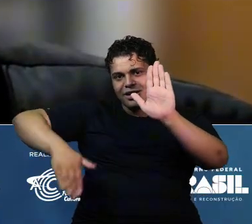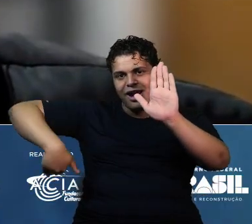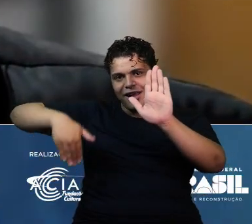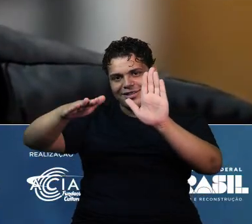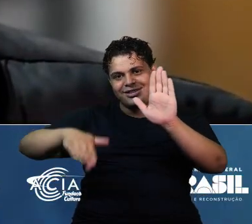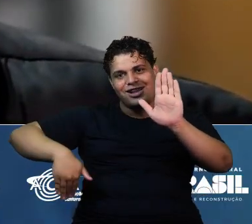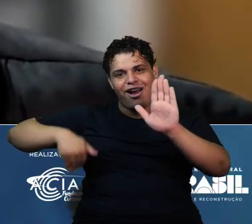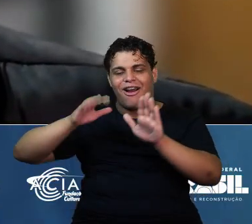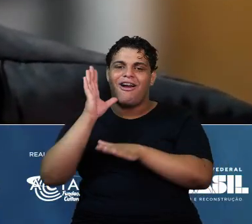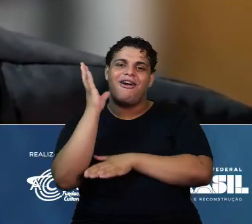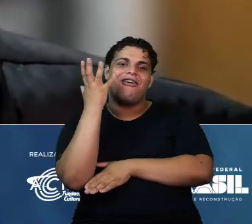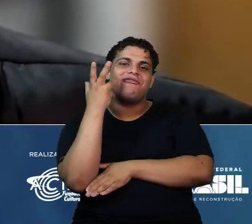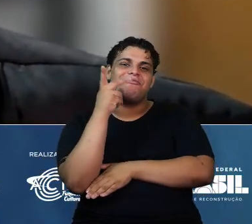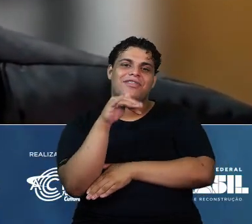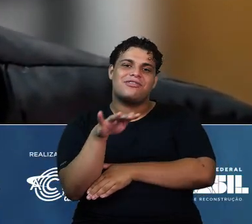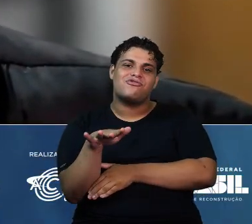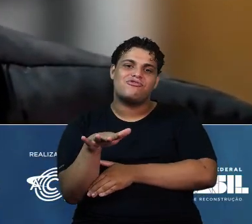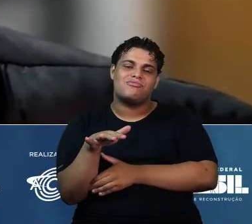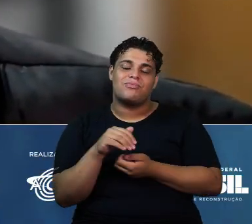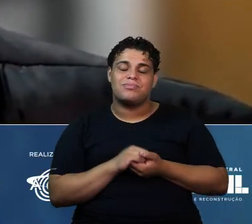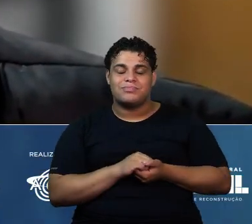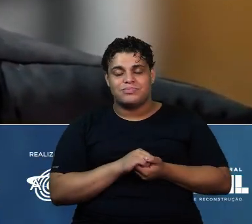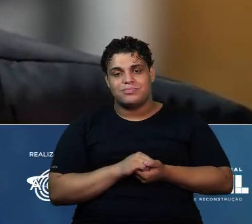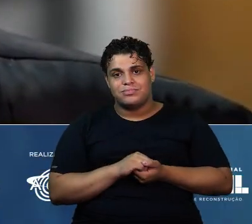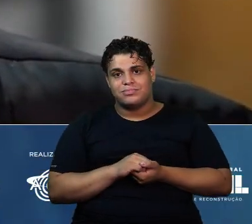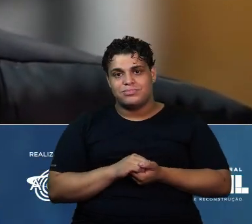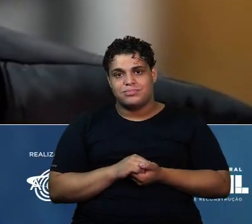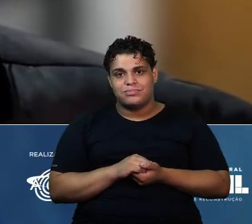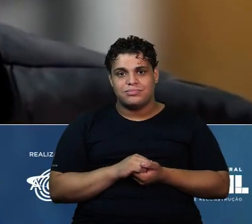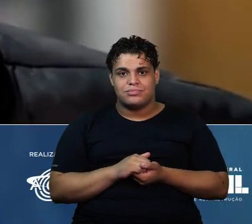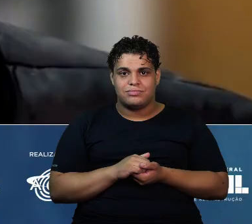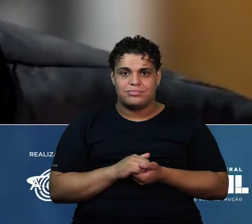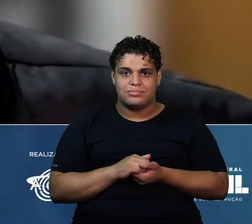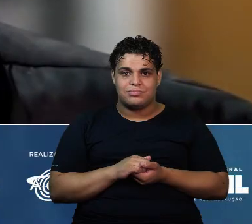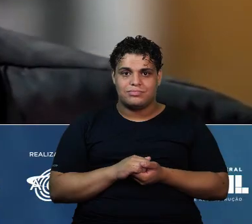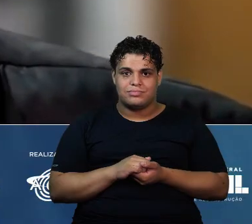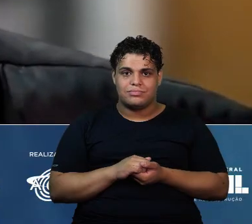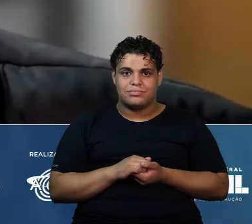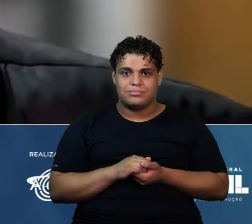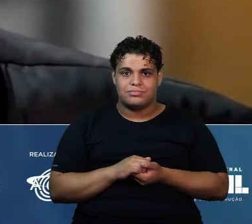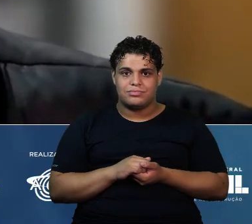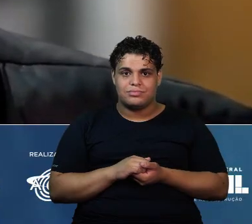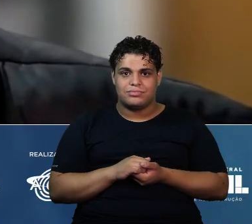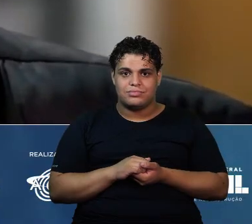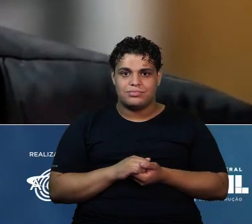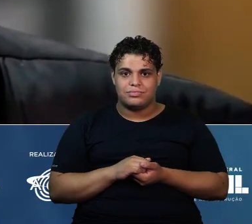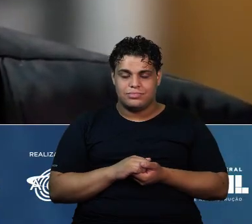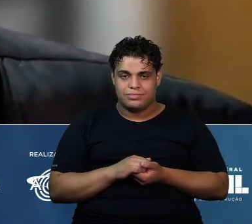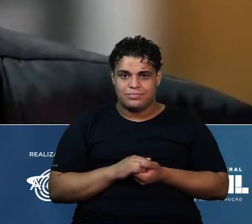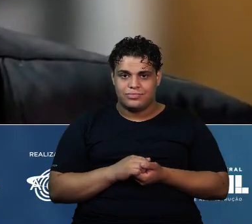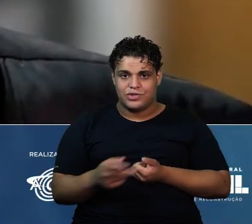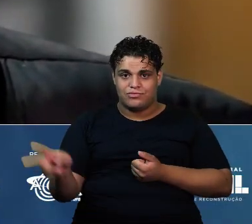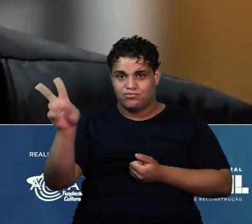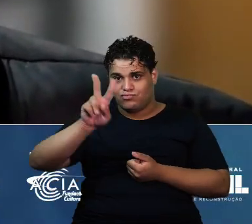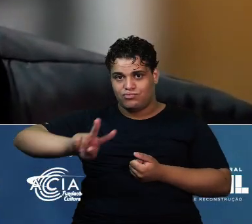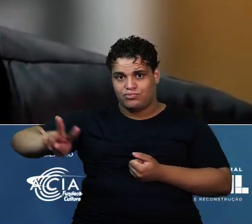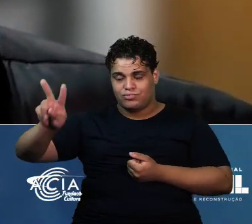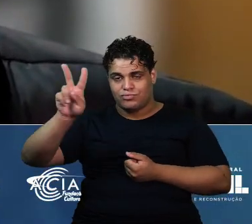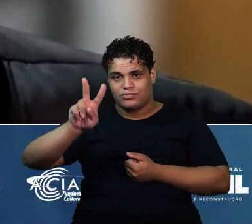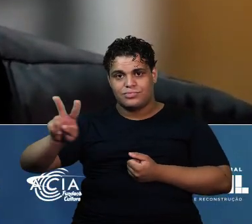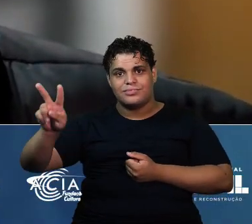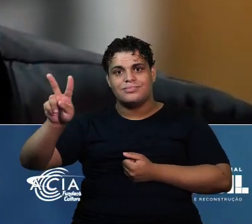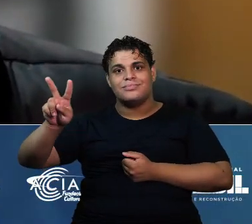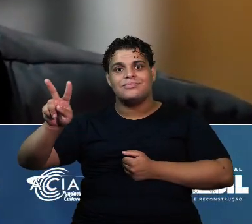o mercado de natação infantil, para valorizar essa atividade, porque